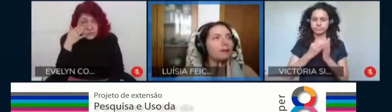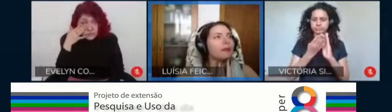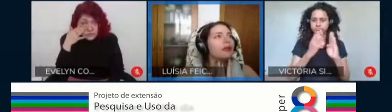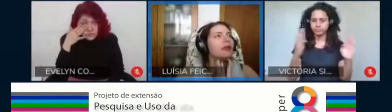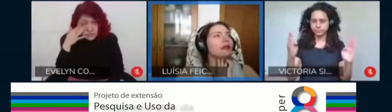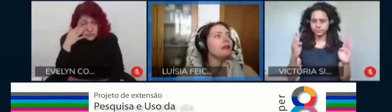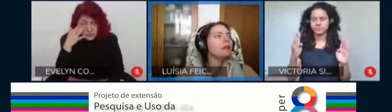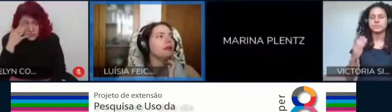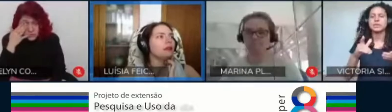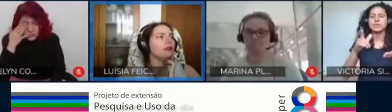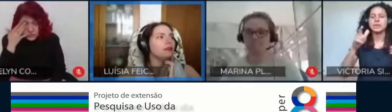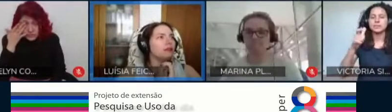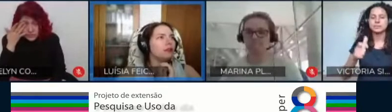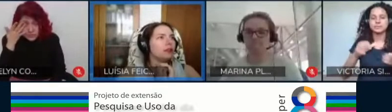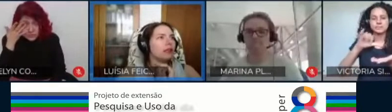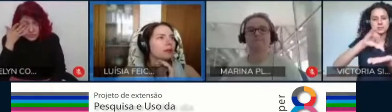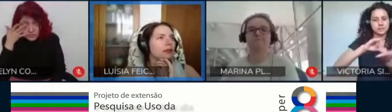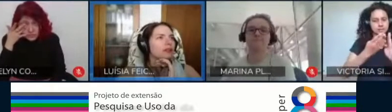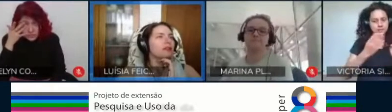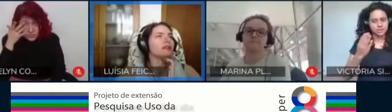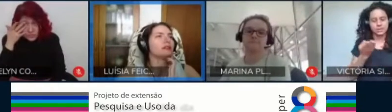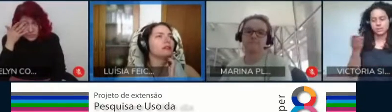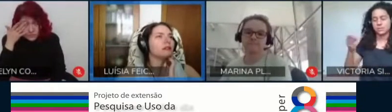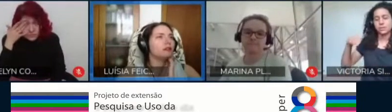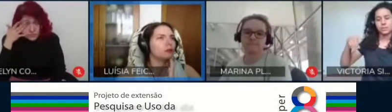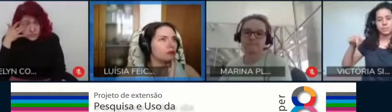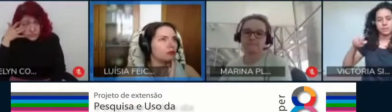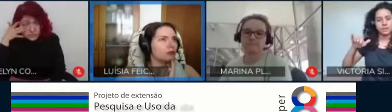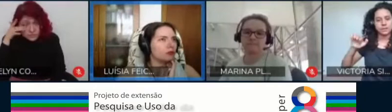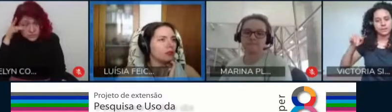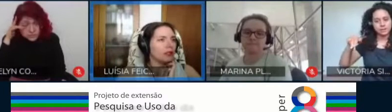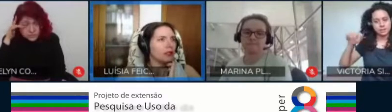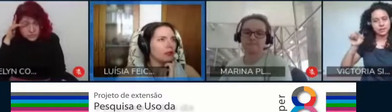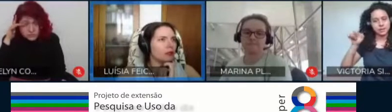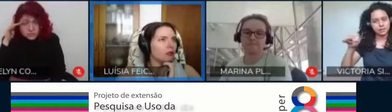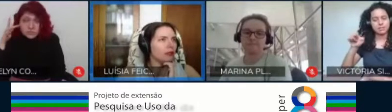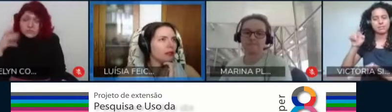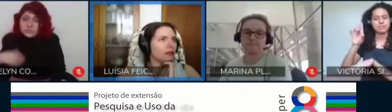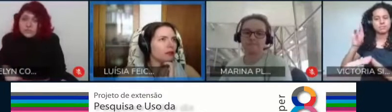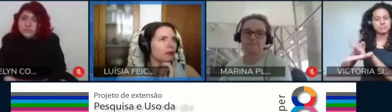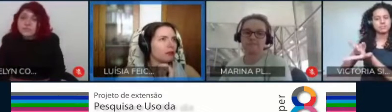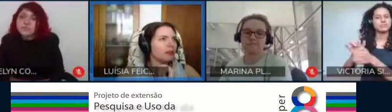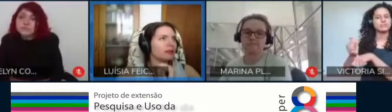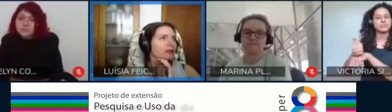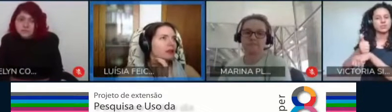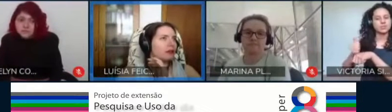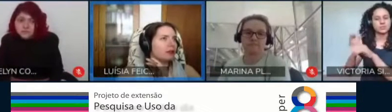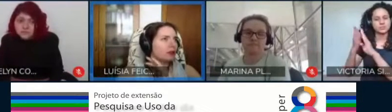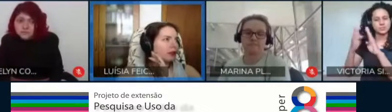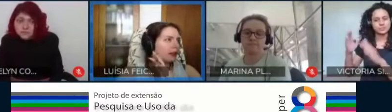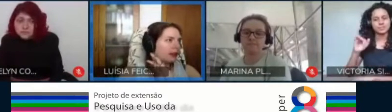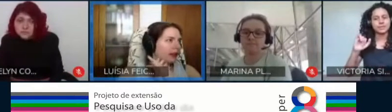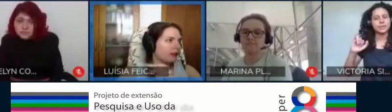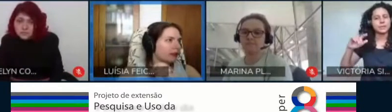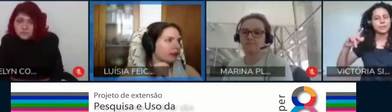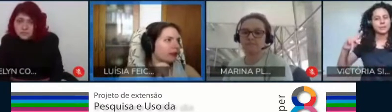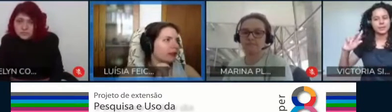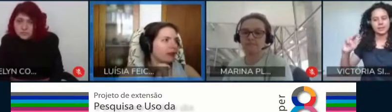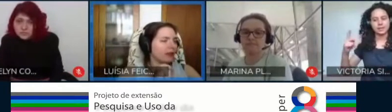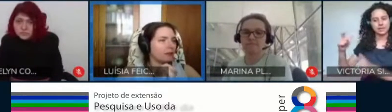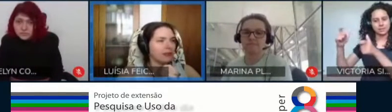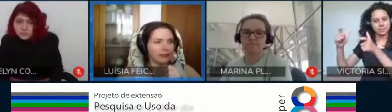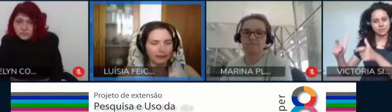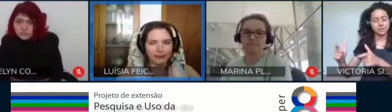no IPH. E de intérpretes do Incluir em Libras estão a Vitória, a